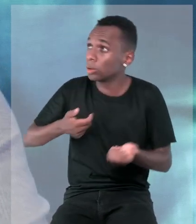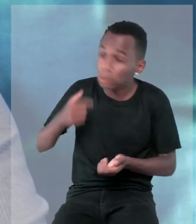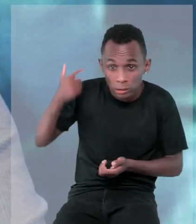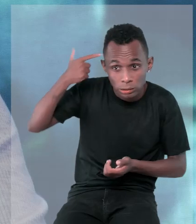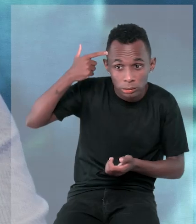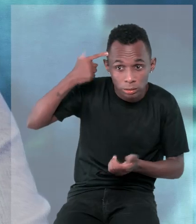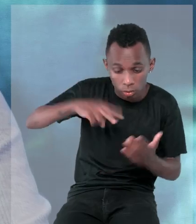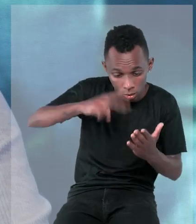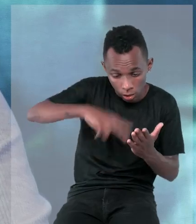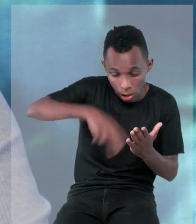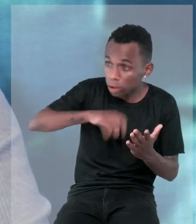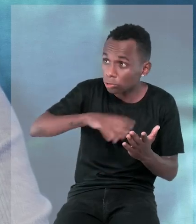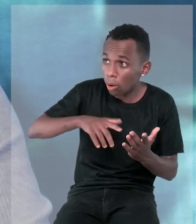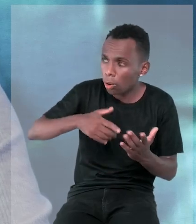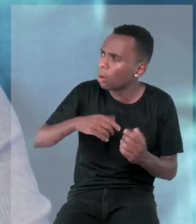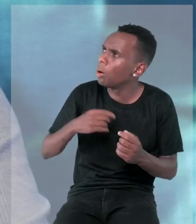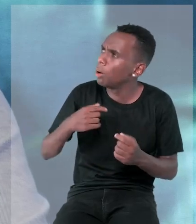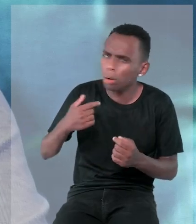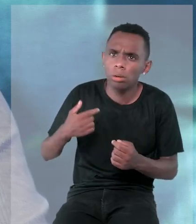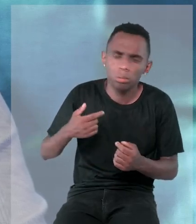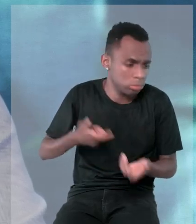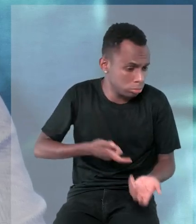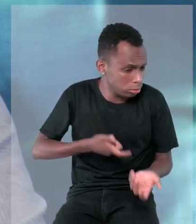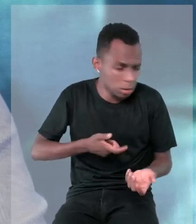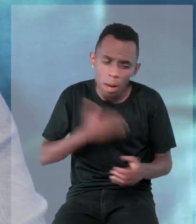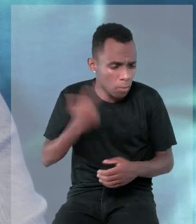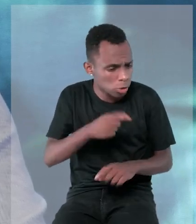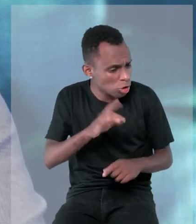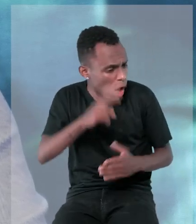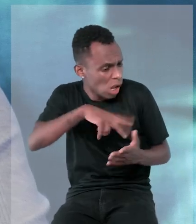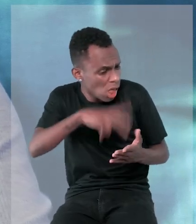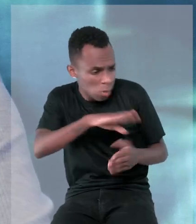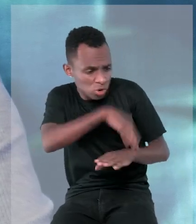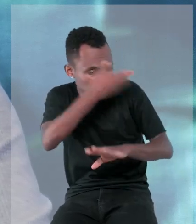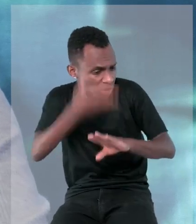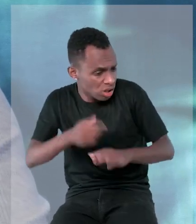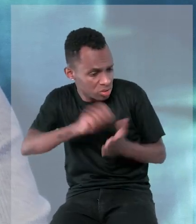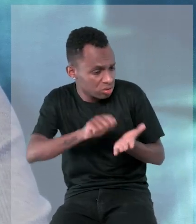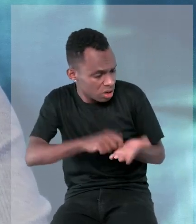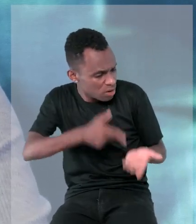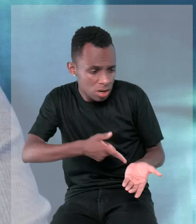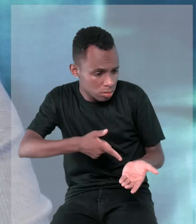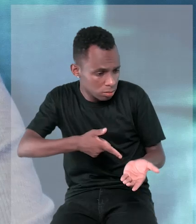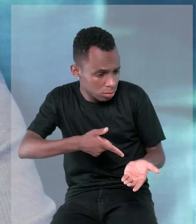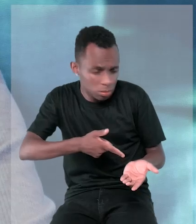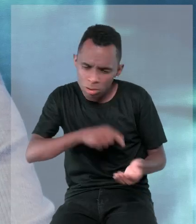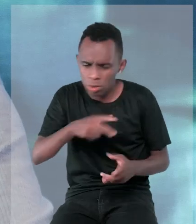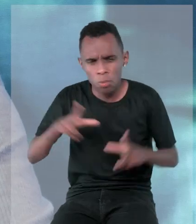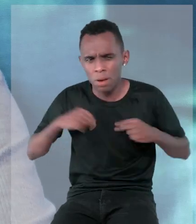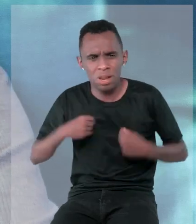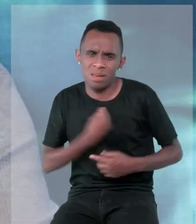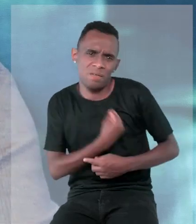que ele faz é ler. Fala, pô, esse cara está morto, só lê. Fica lendo o dia inteiro e escrevendo. Esse cara não